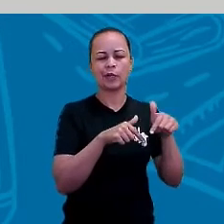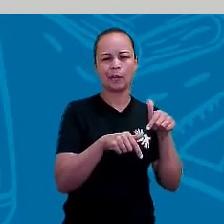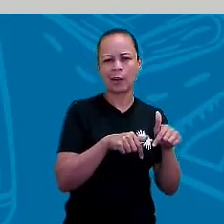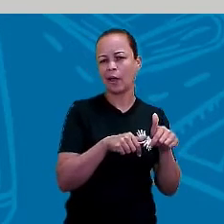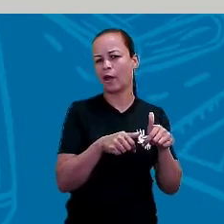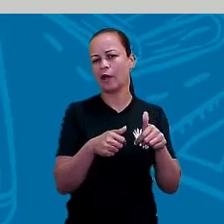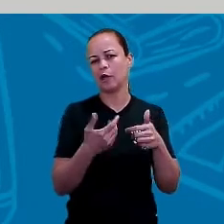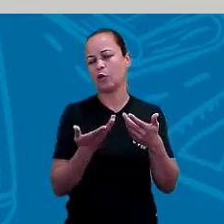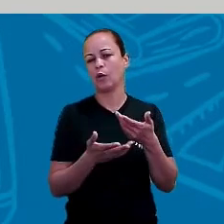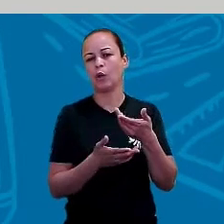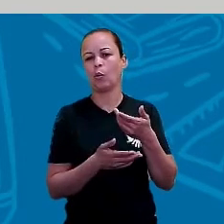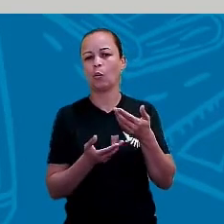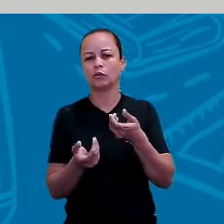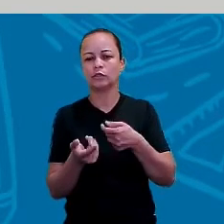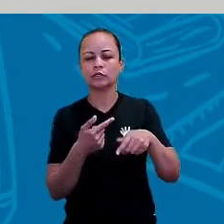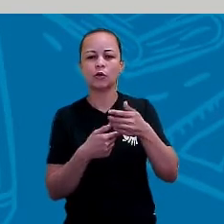assunto.